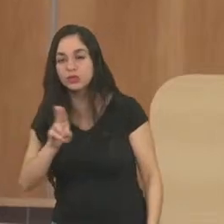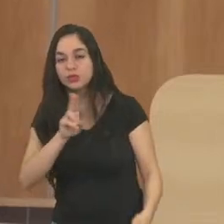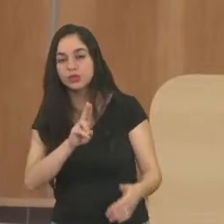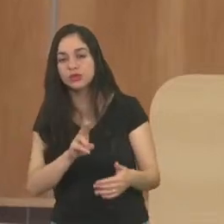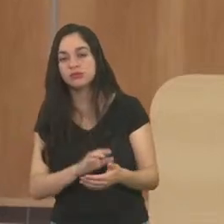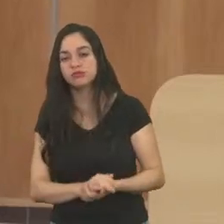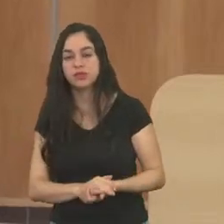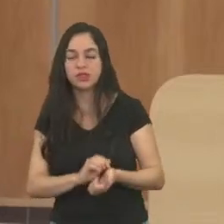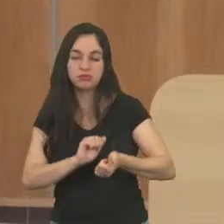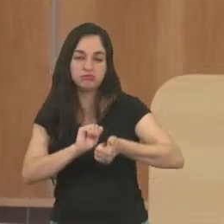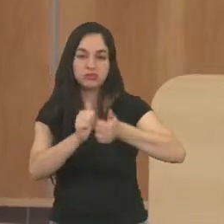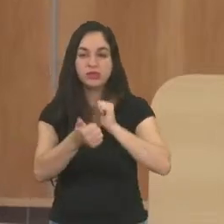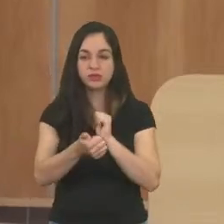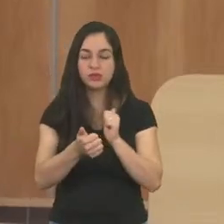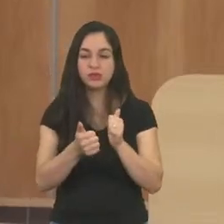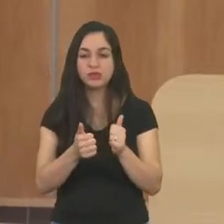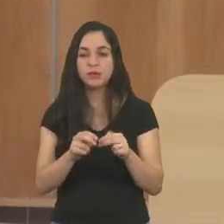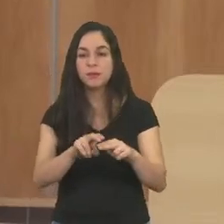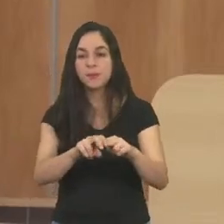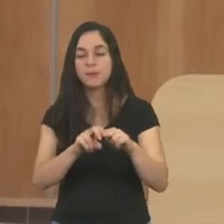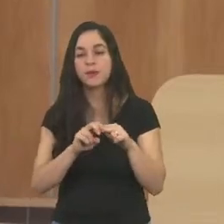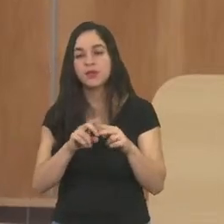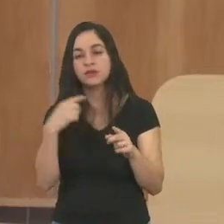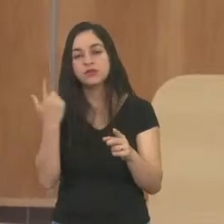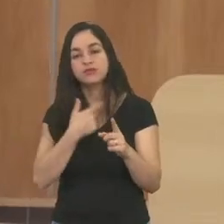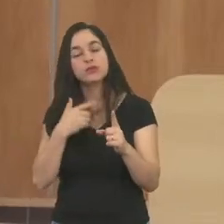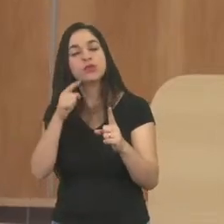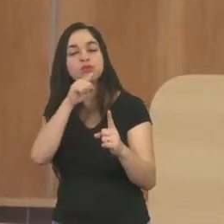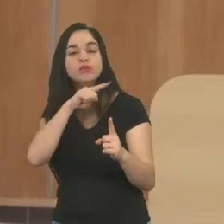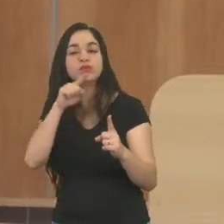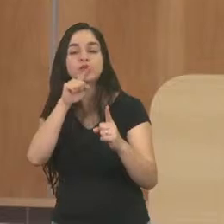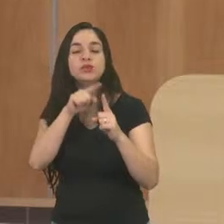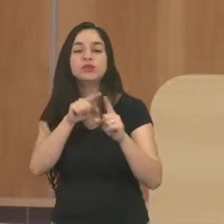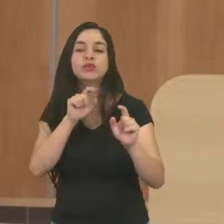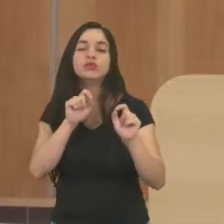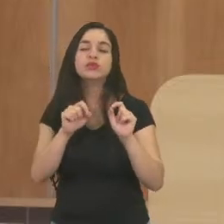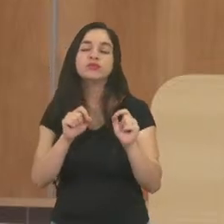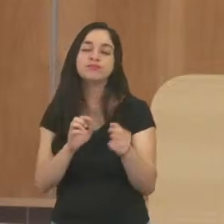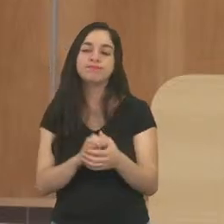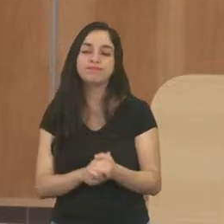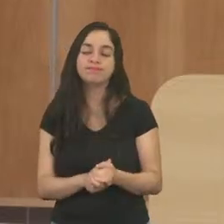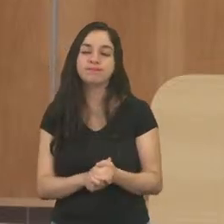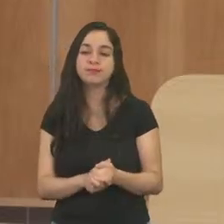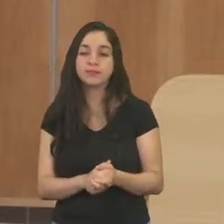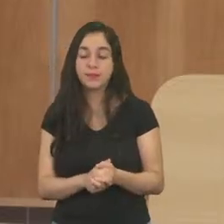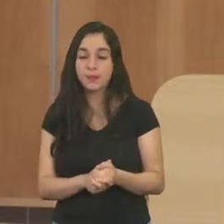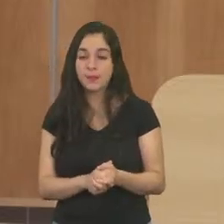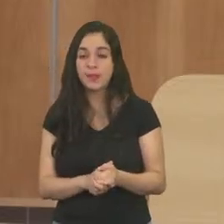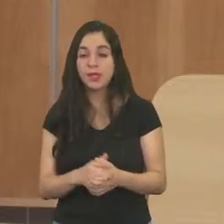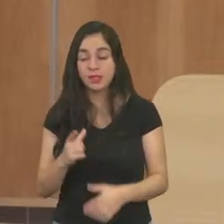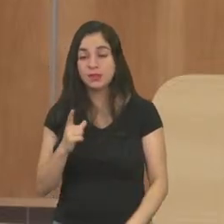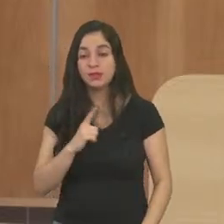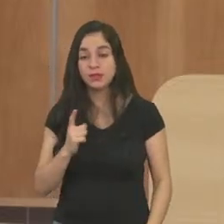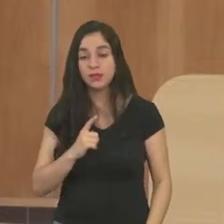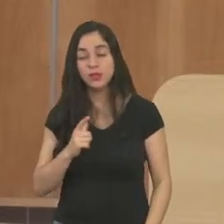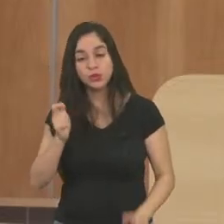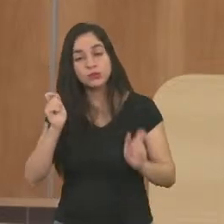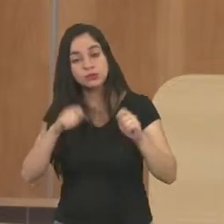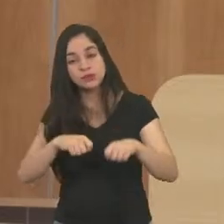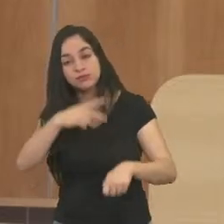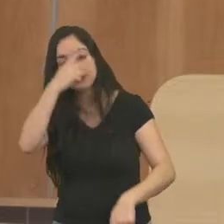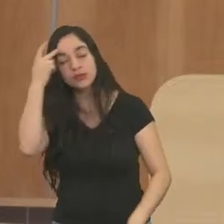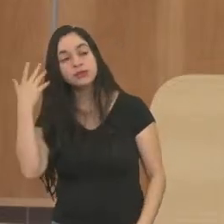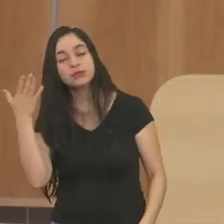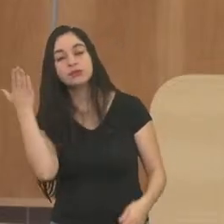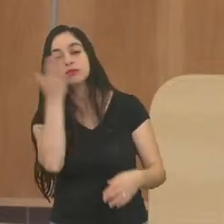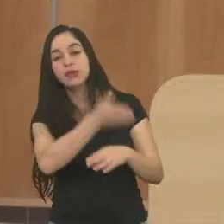exercícios físicos. Dessa forma, objetivamos assegurar condições mínimas para que os frequentadores desses